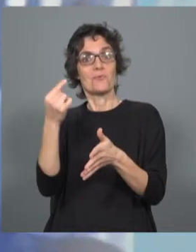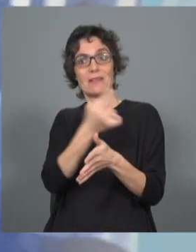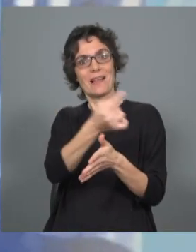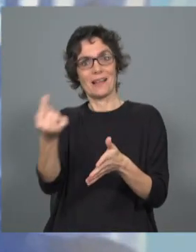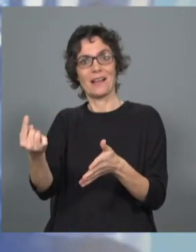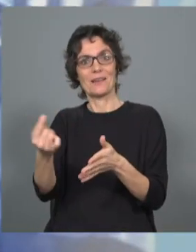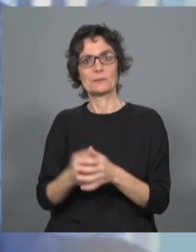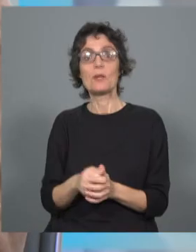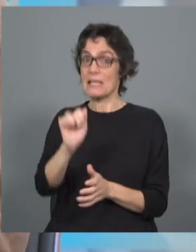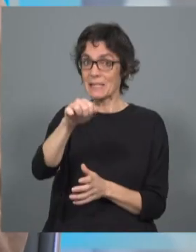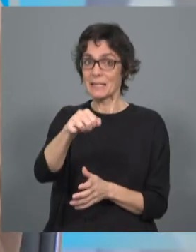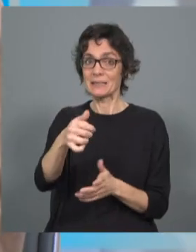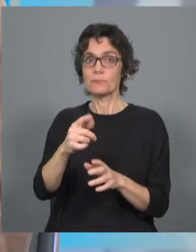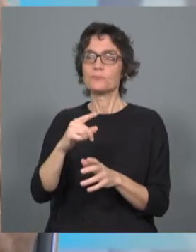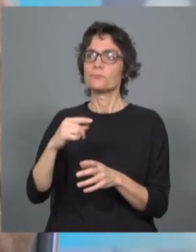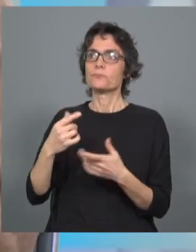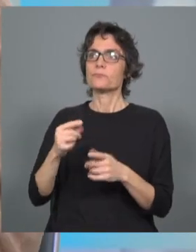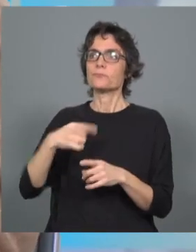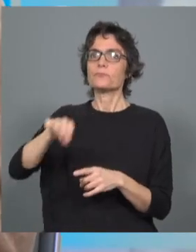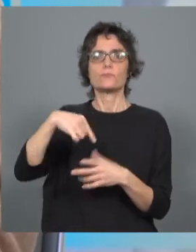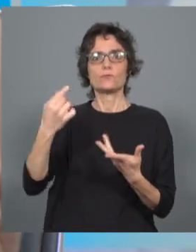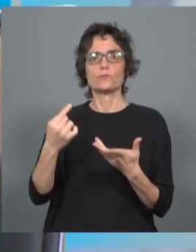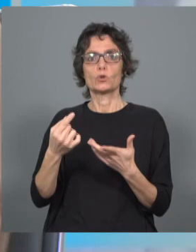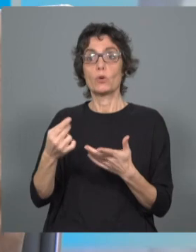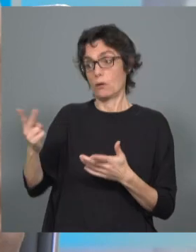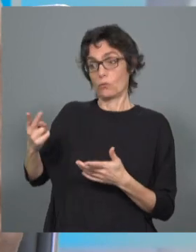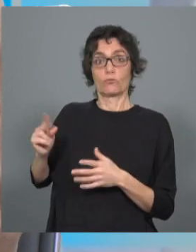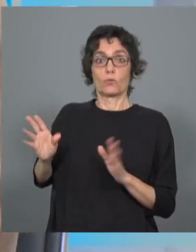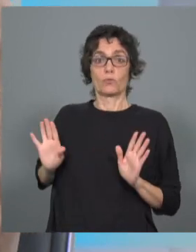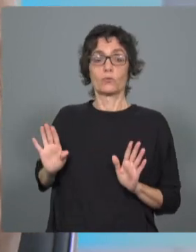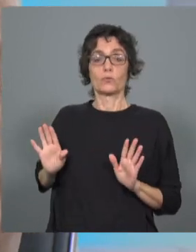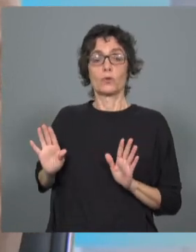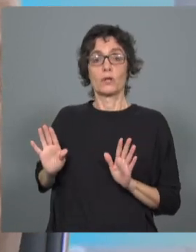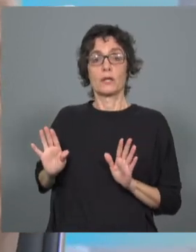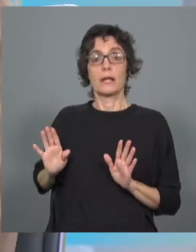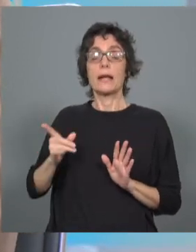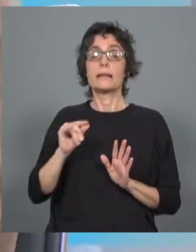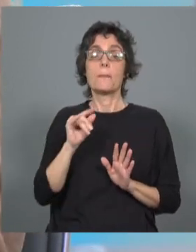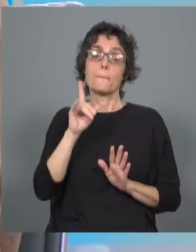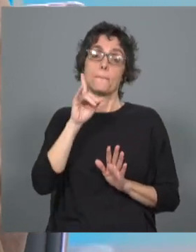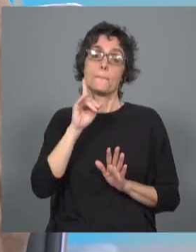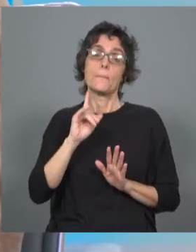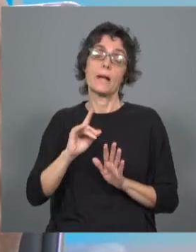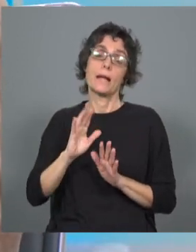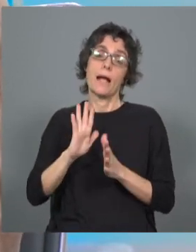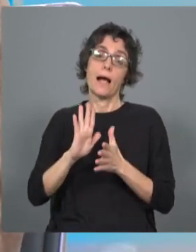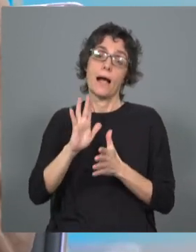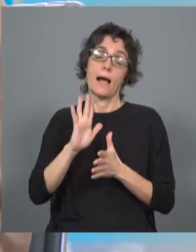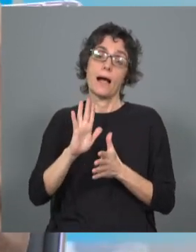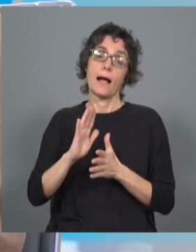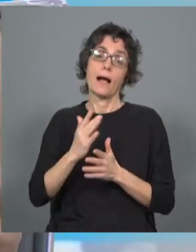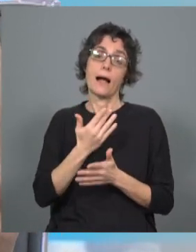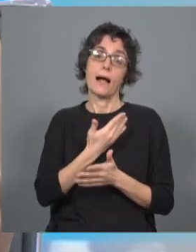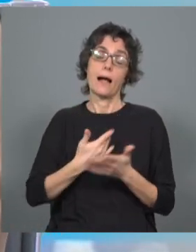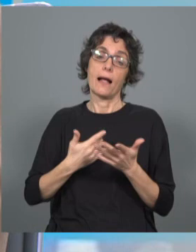porque todos nós, em particular nós dois, mas também a minha ex-mulher, somos